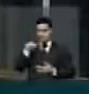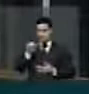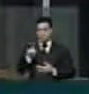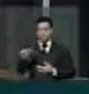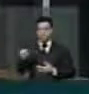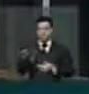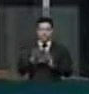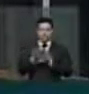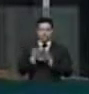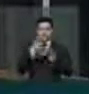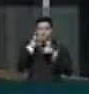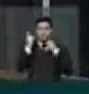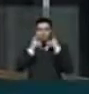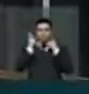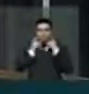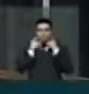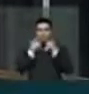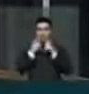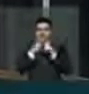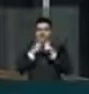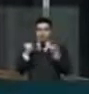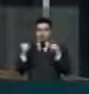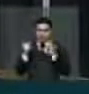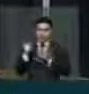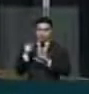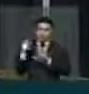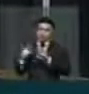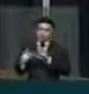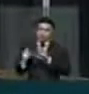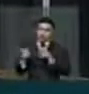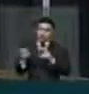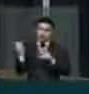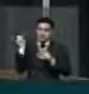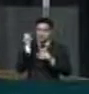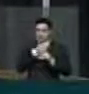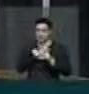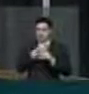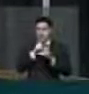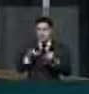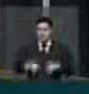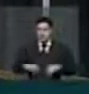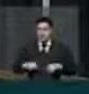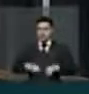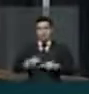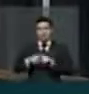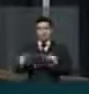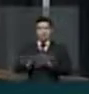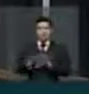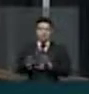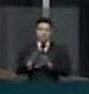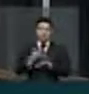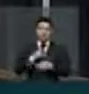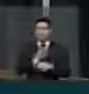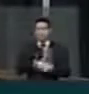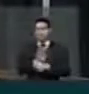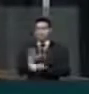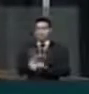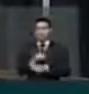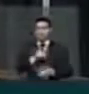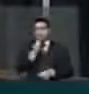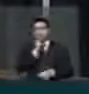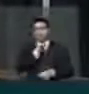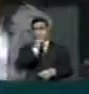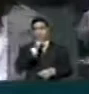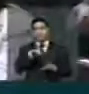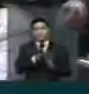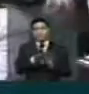causa, mas não passou por uma dificuldade que nós passamos, mas tem compaixão pelas essas mães que tanto